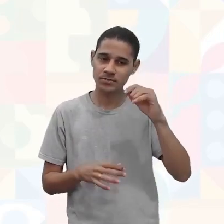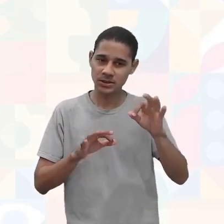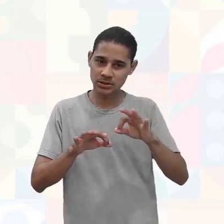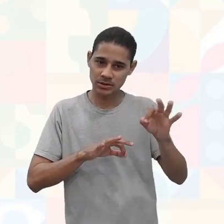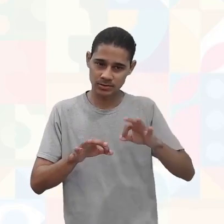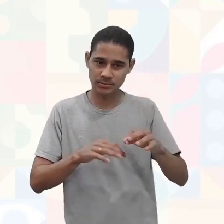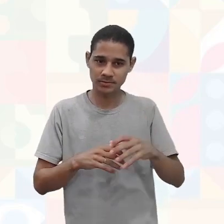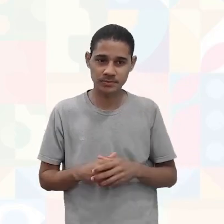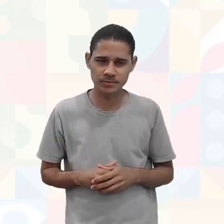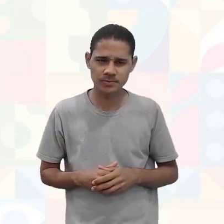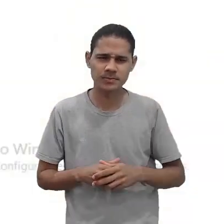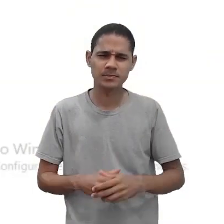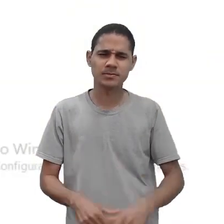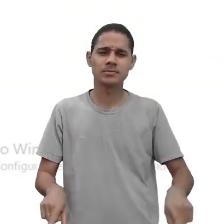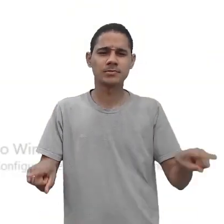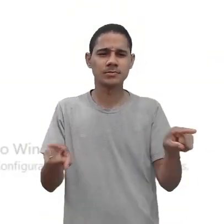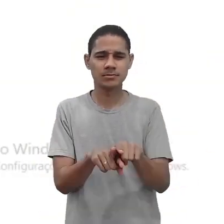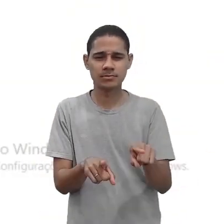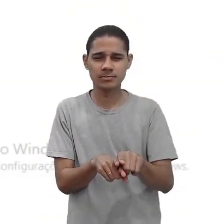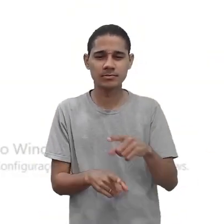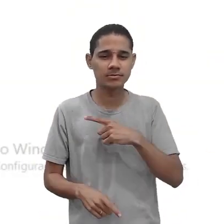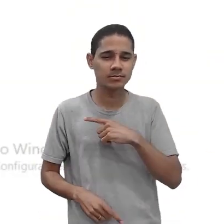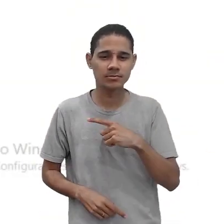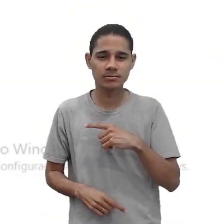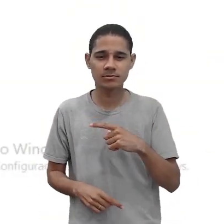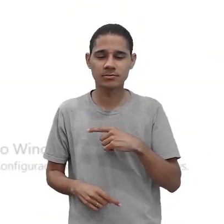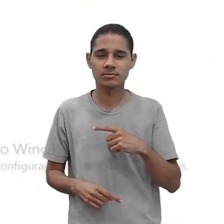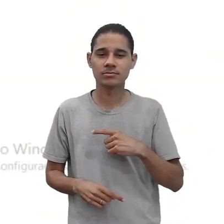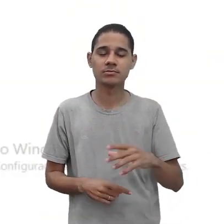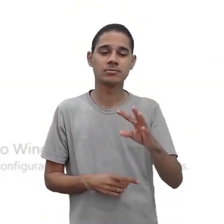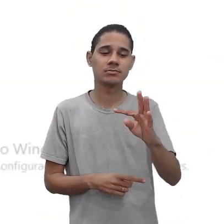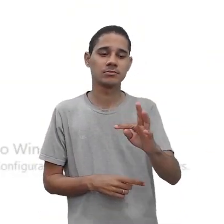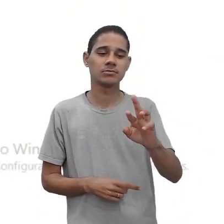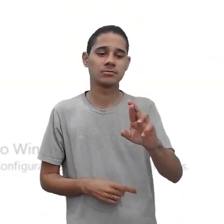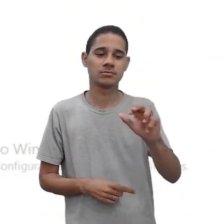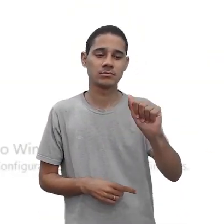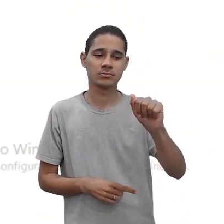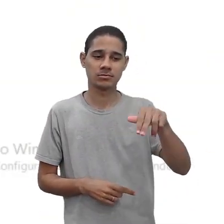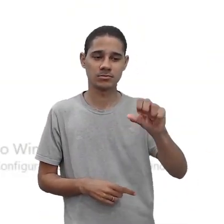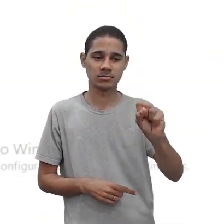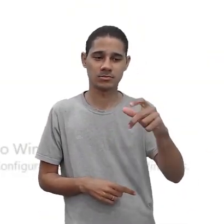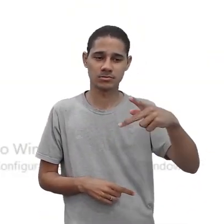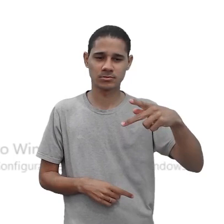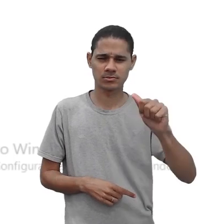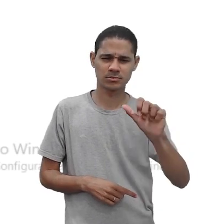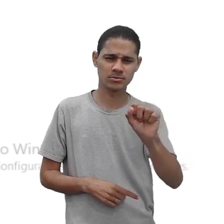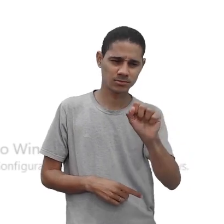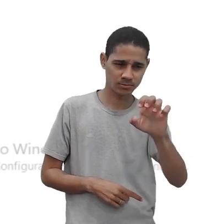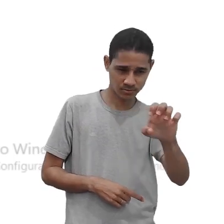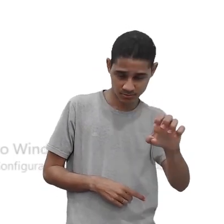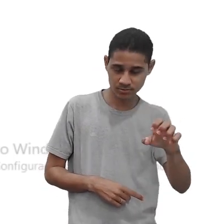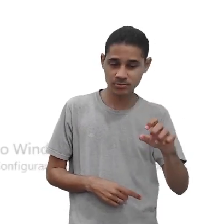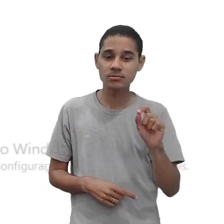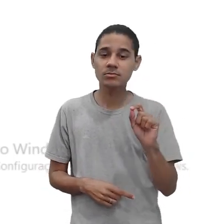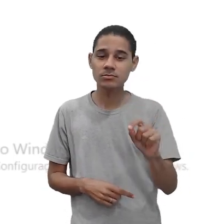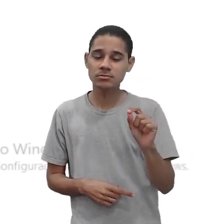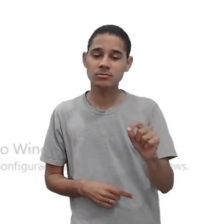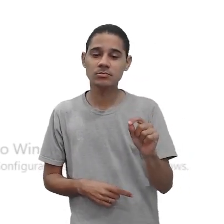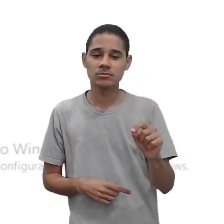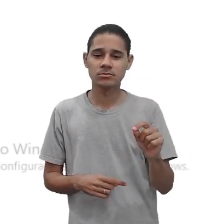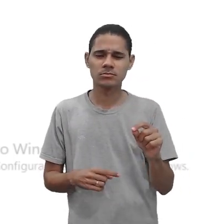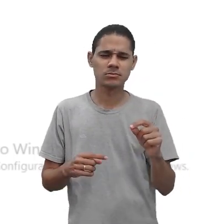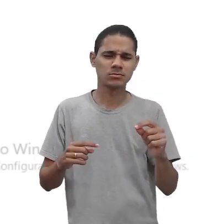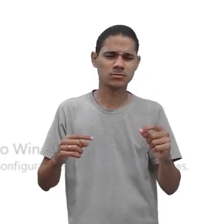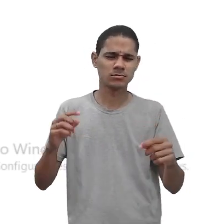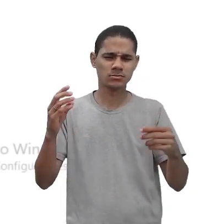projeto. Temos também a questão do transpasse, né, que é justamente a gente colocar peças de um lado para o outro, mas ele